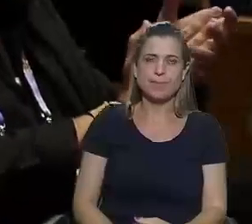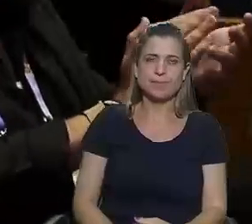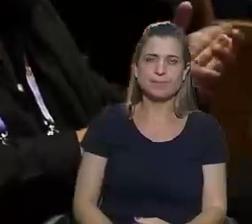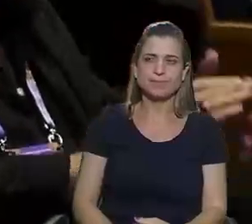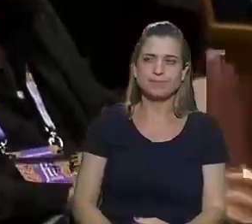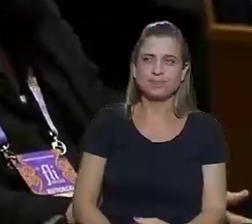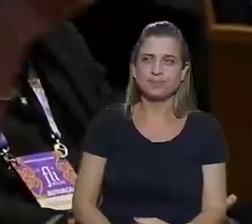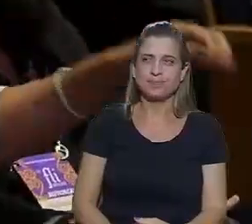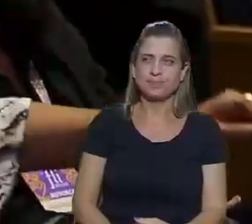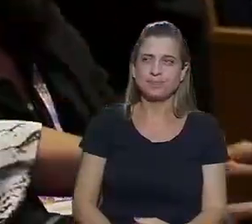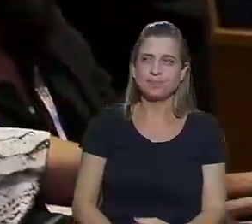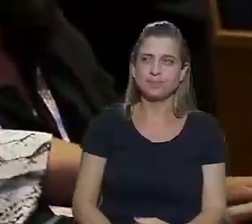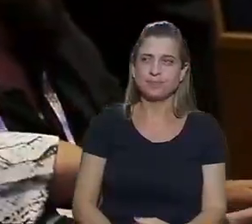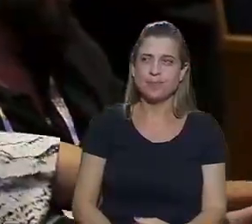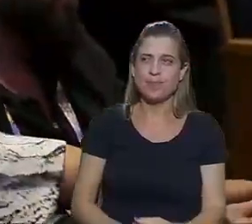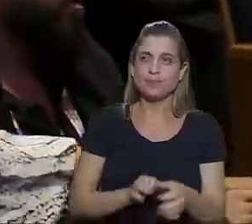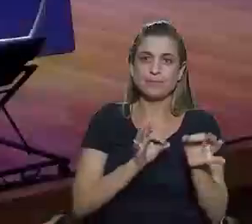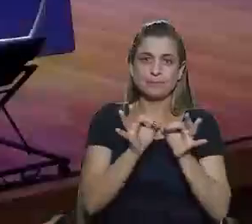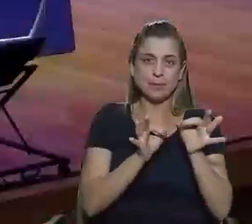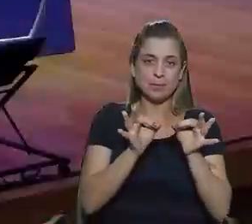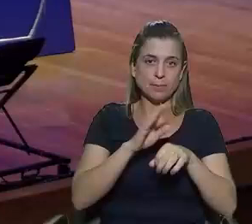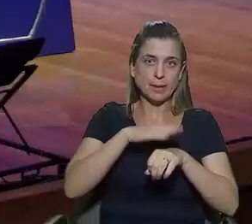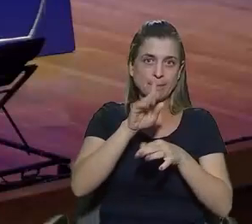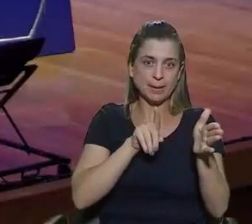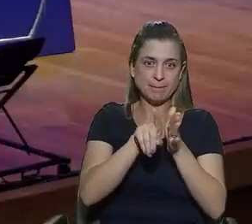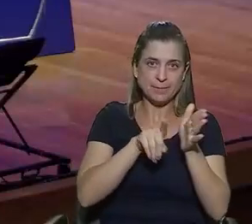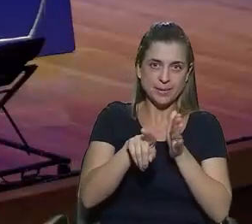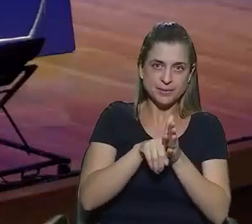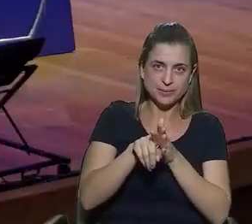Gente, eu preparei muito mais perguntas do que vai dar tempo de fazer.